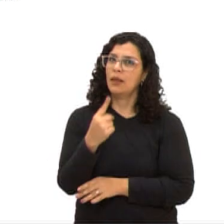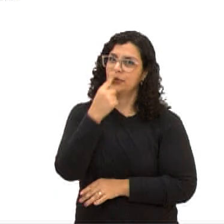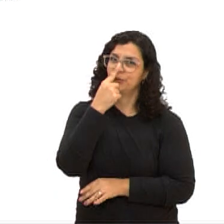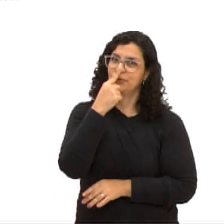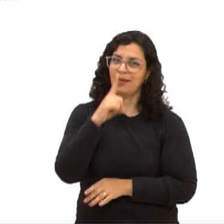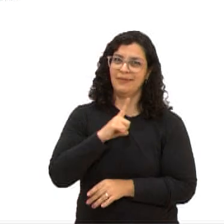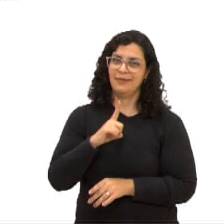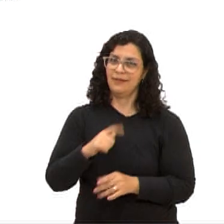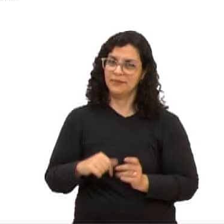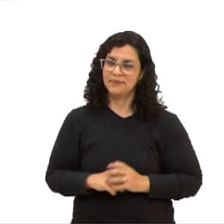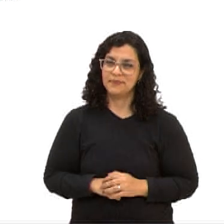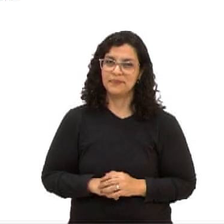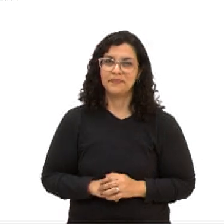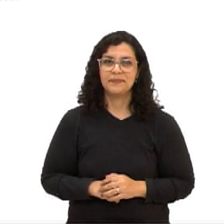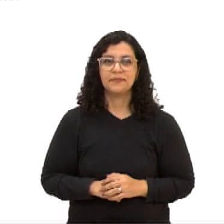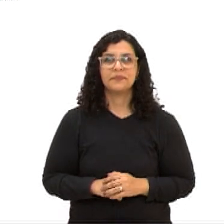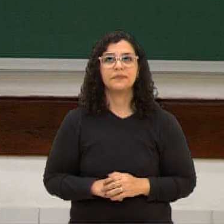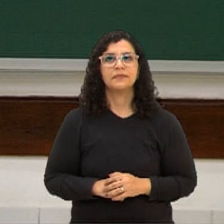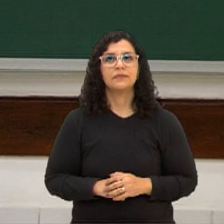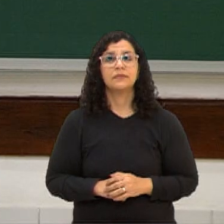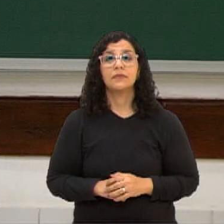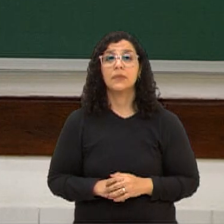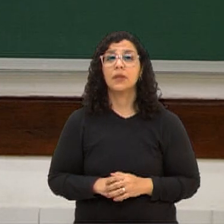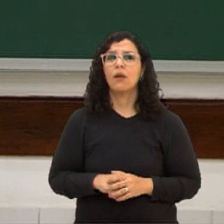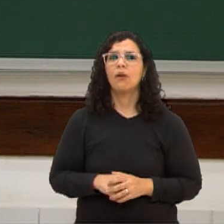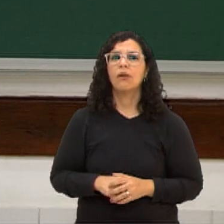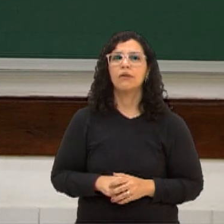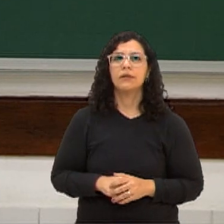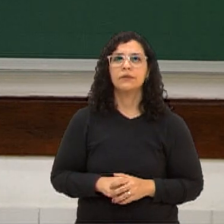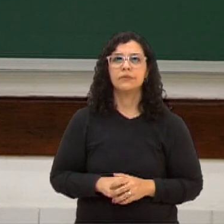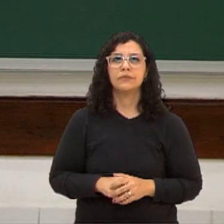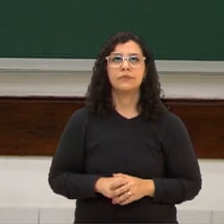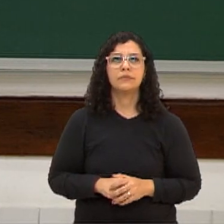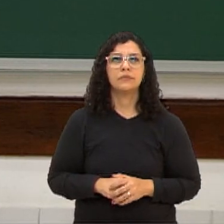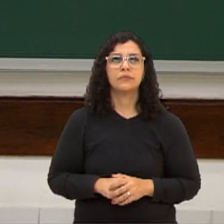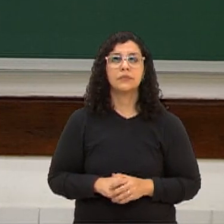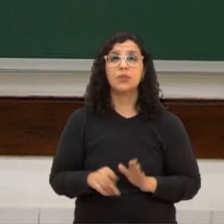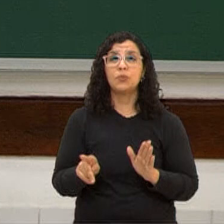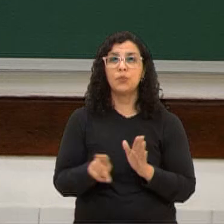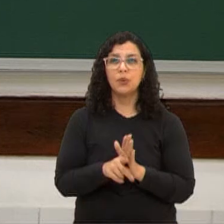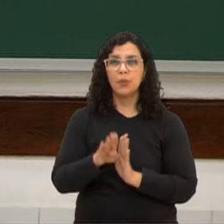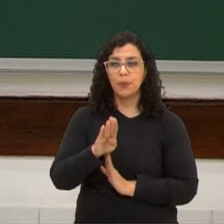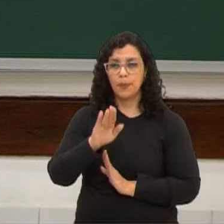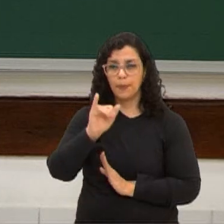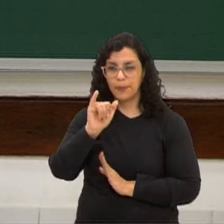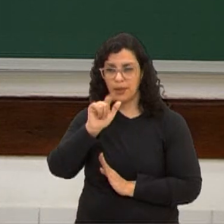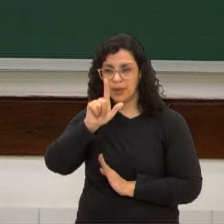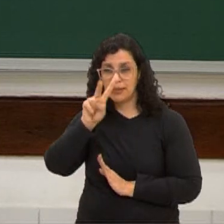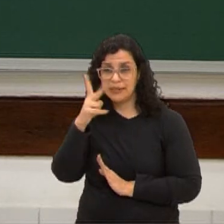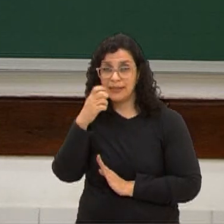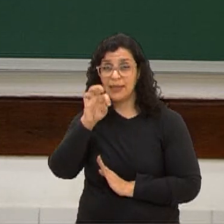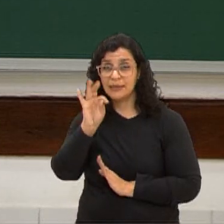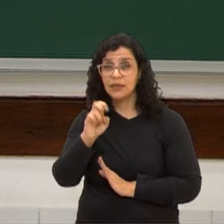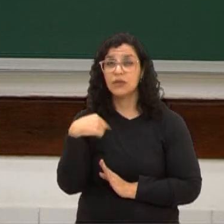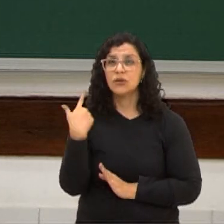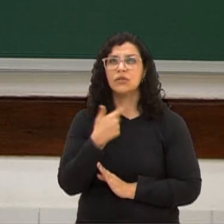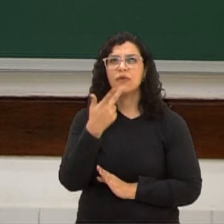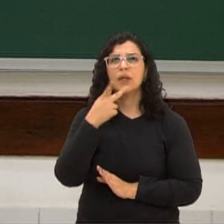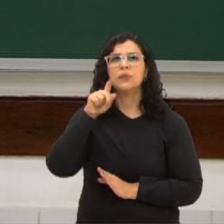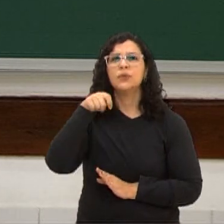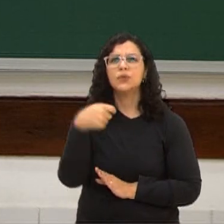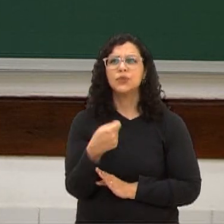de afetividade. Então, lá, o bilhete, como vimos em uma outra classe, se